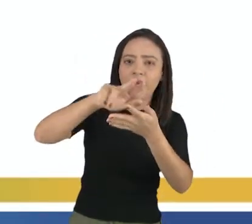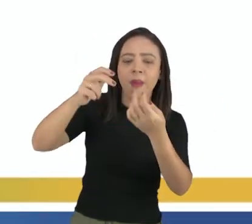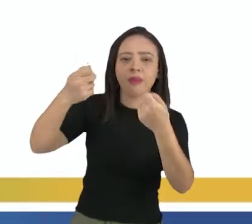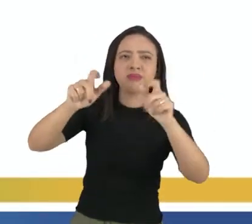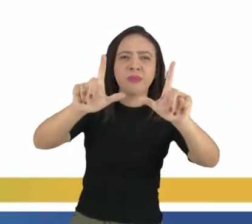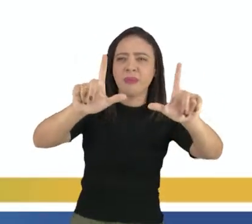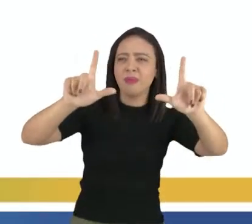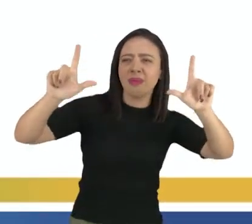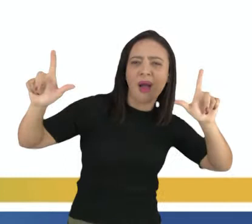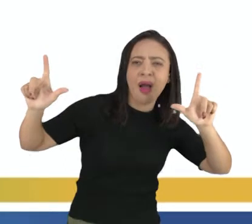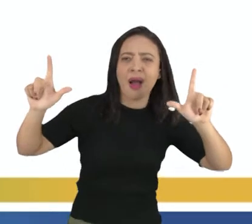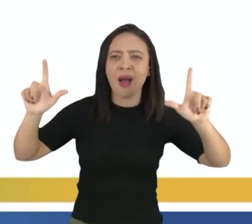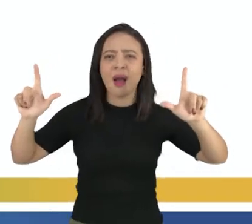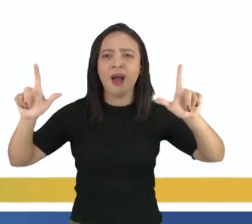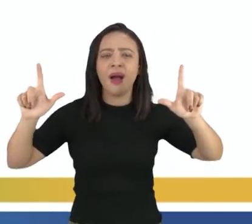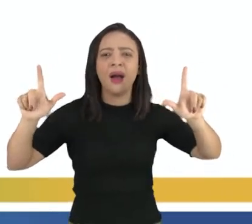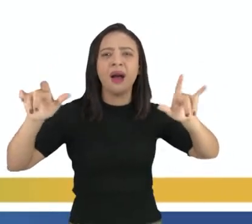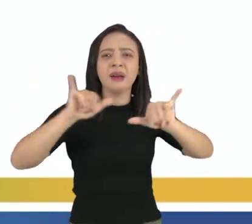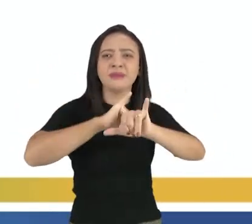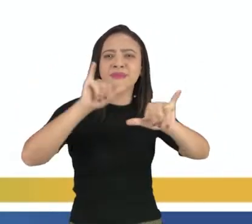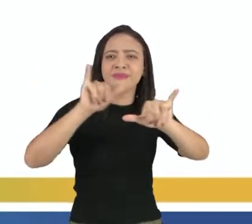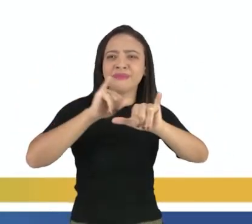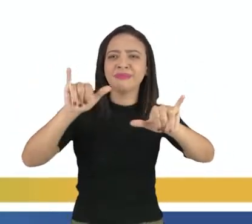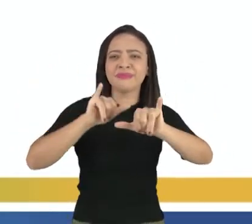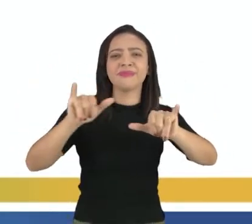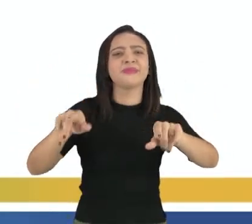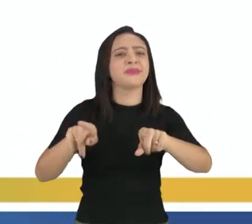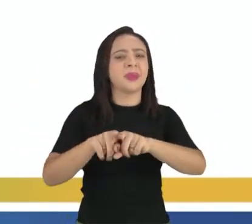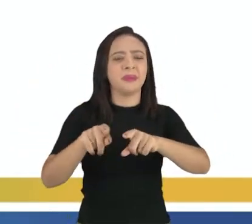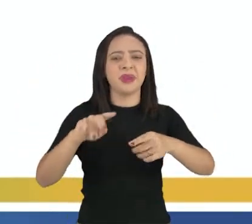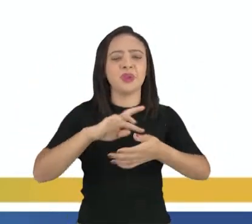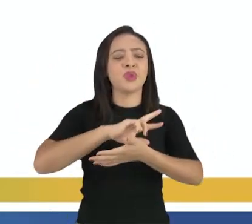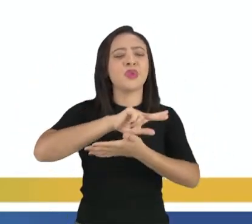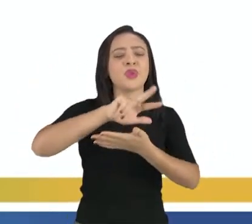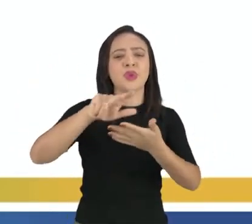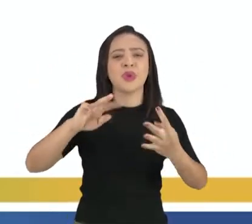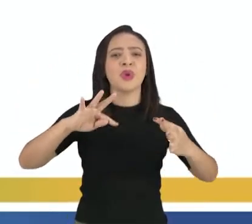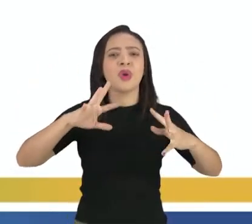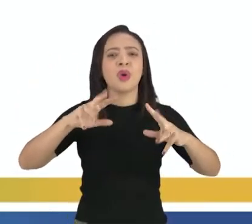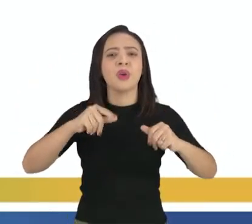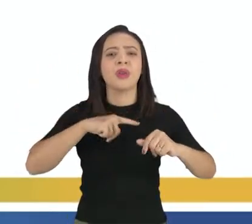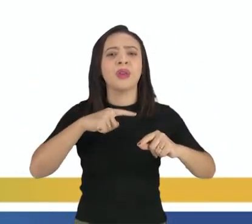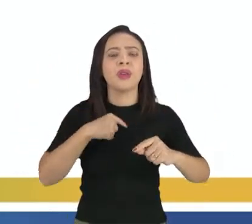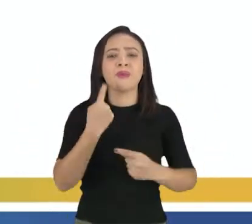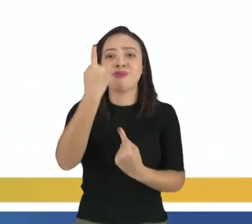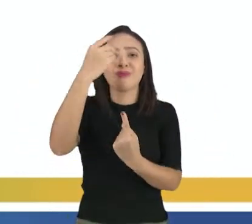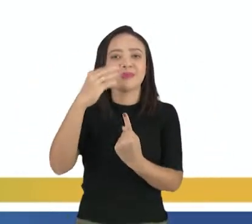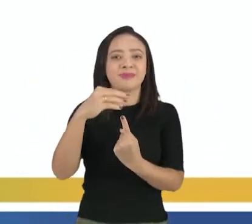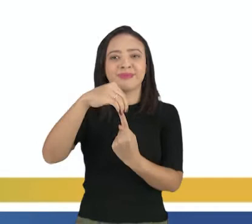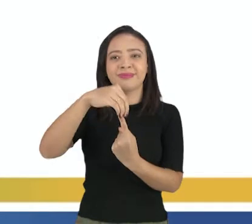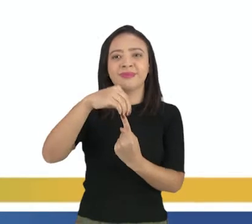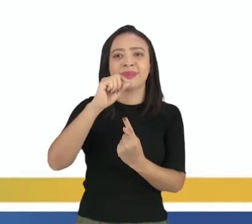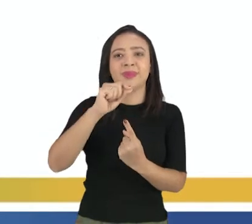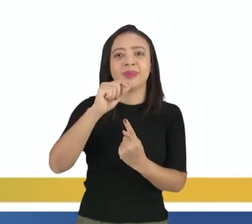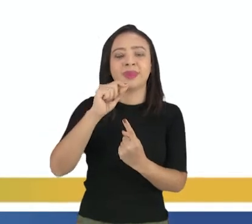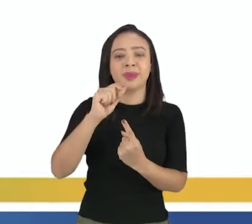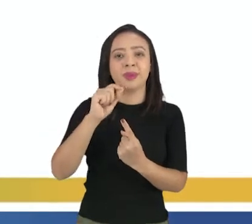faixas, cartazes, anúncios, outdoor, todos envoltos por um único objetivo, o